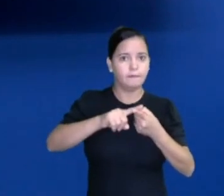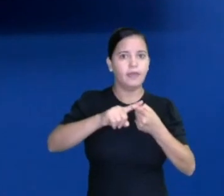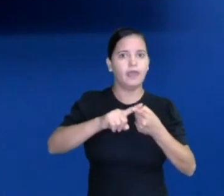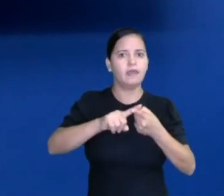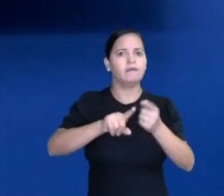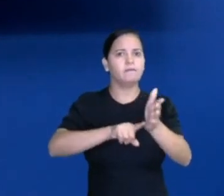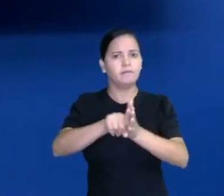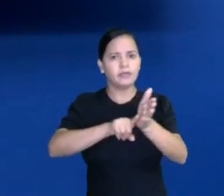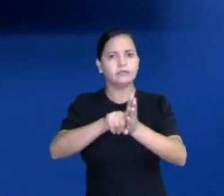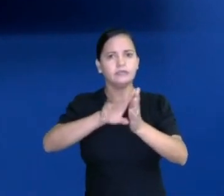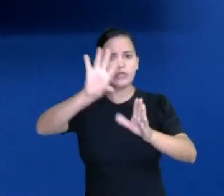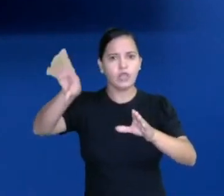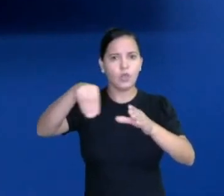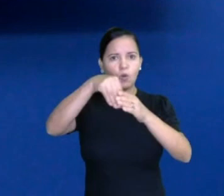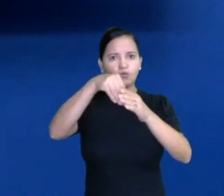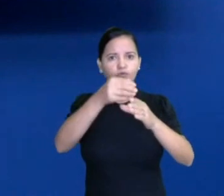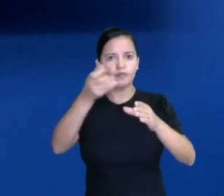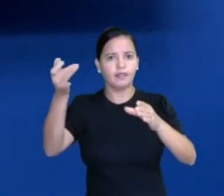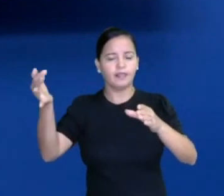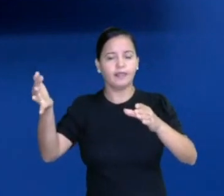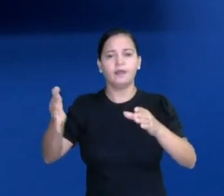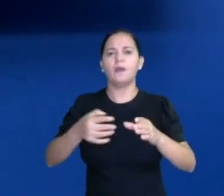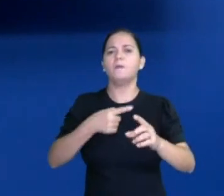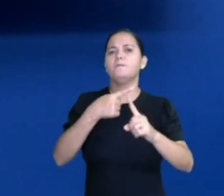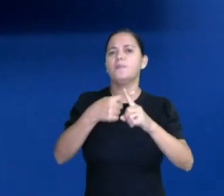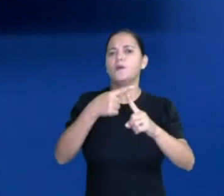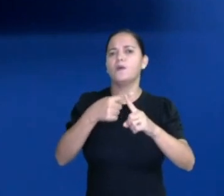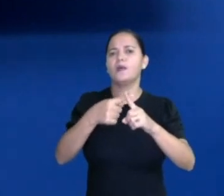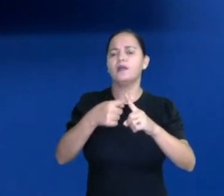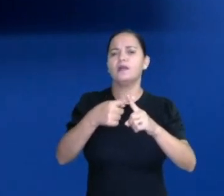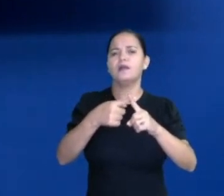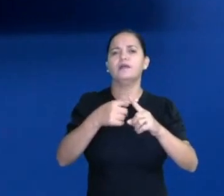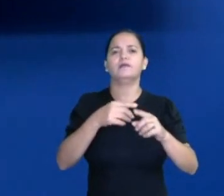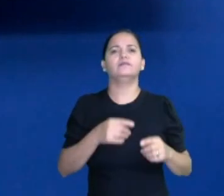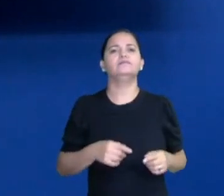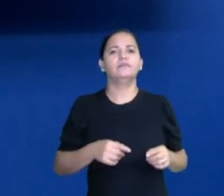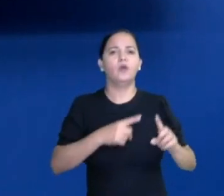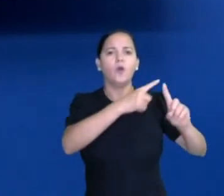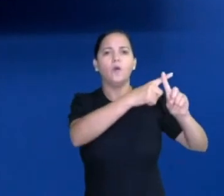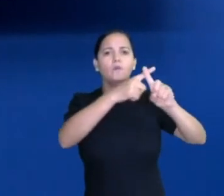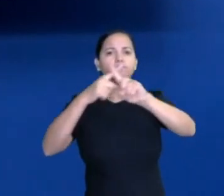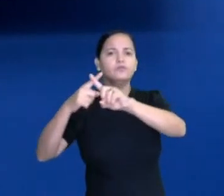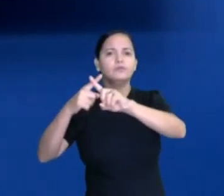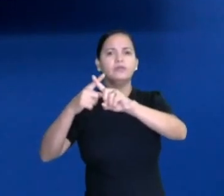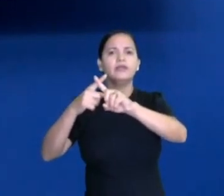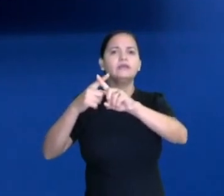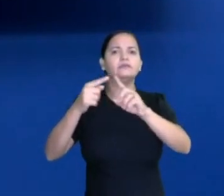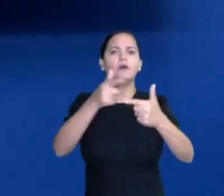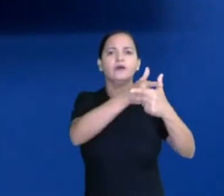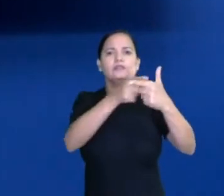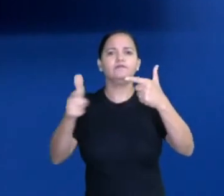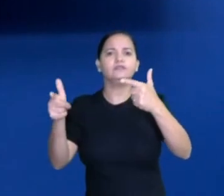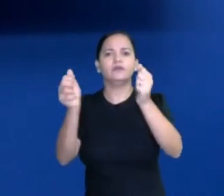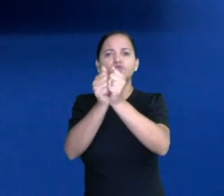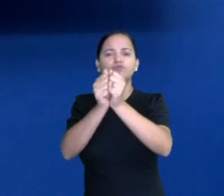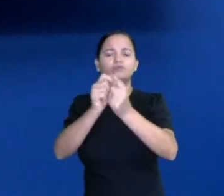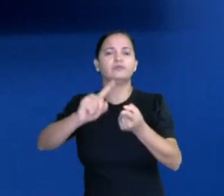Pesquisa por quê? Procura saber por quê. O campo multiplicativo, eu trago a divisão junto também, tá?